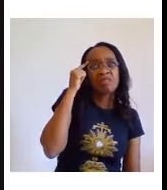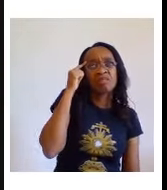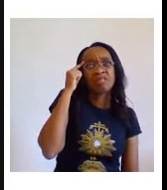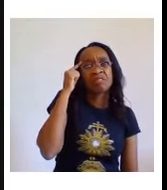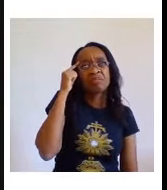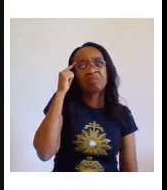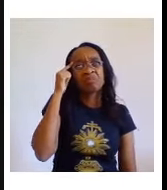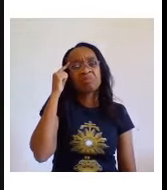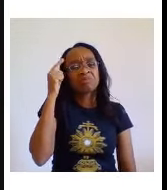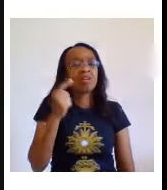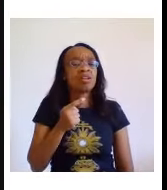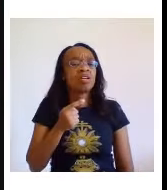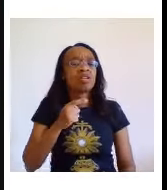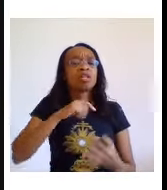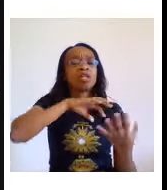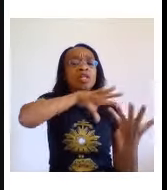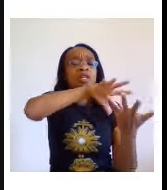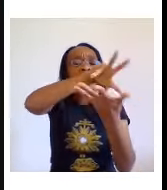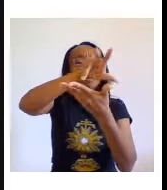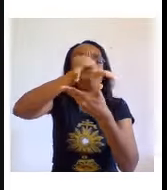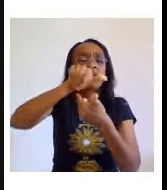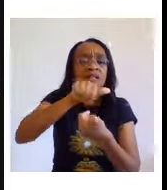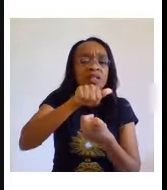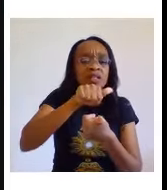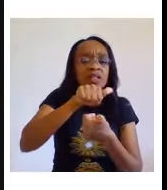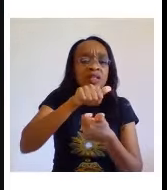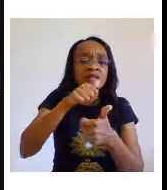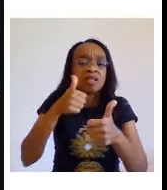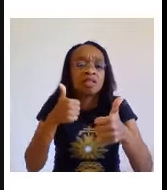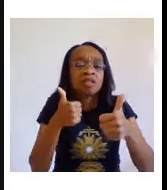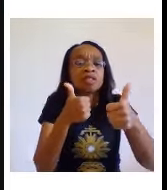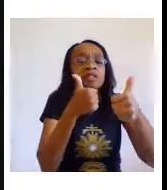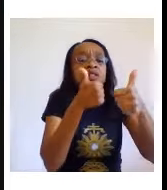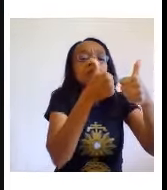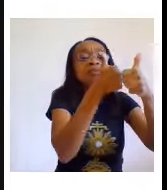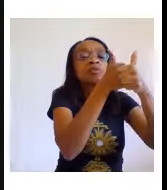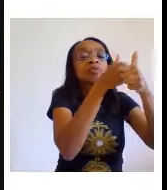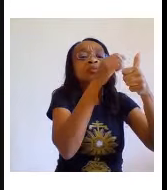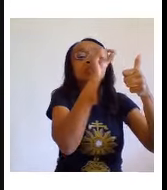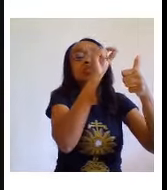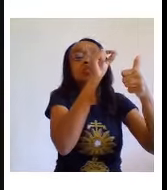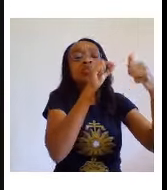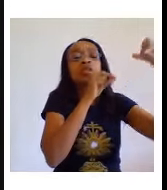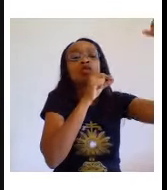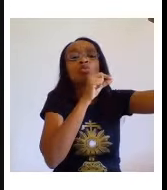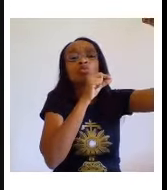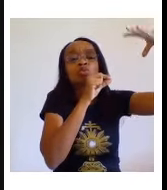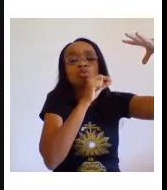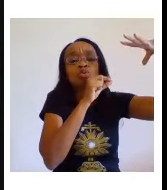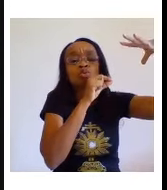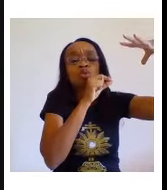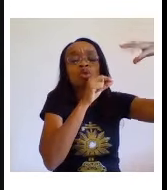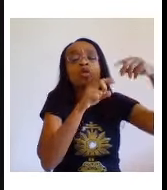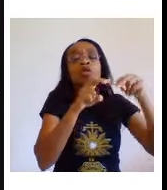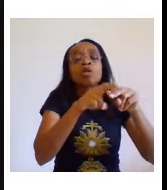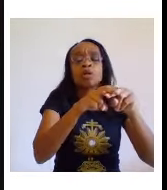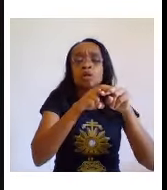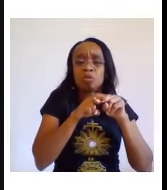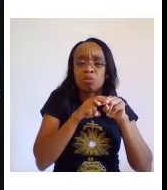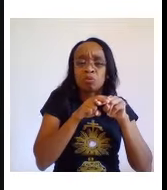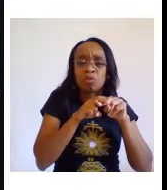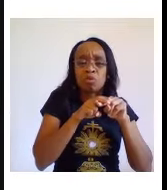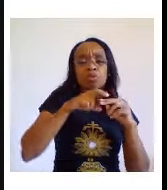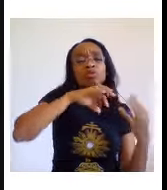uma aproximação com o Sol, o astro, né? E que isso seria a causa do aquecimento global. Essa linha